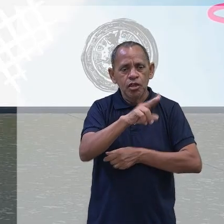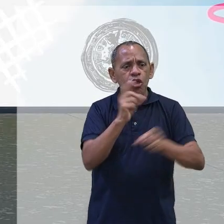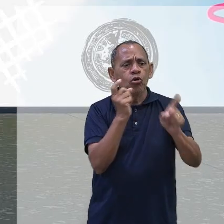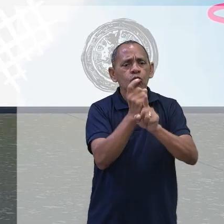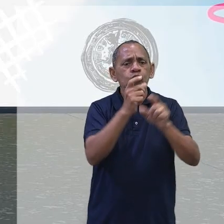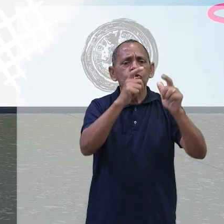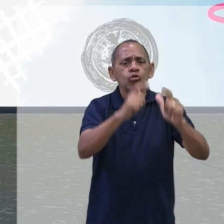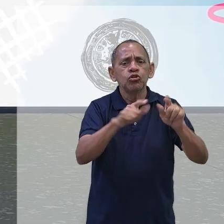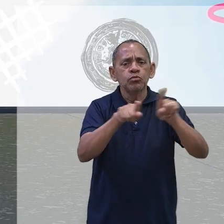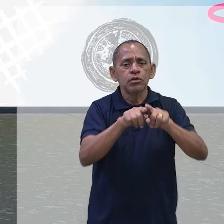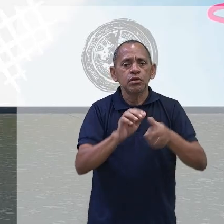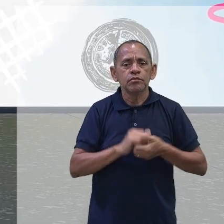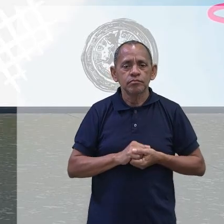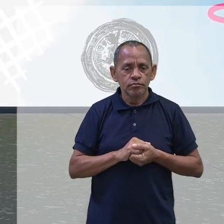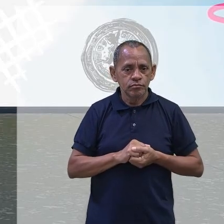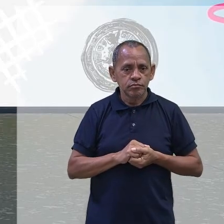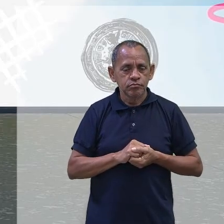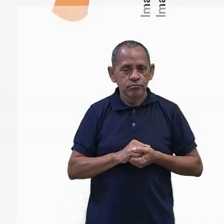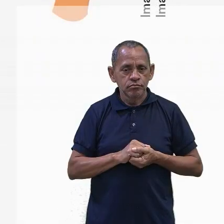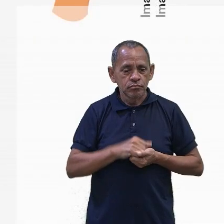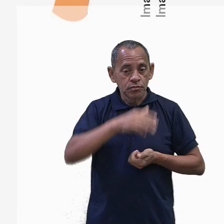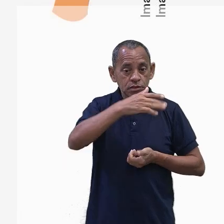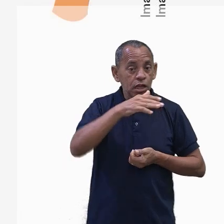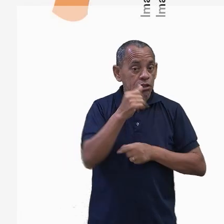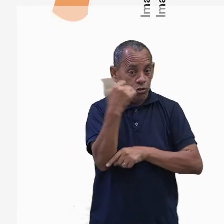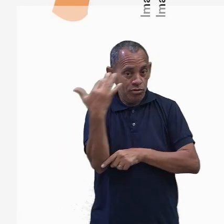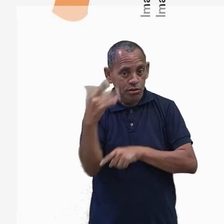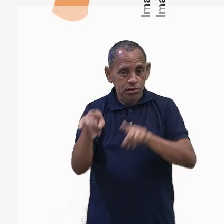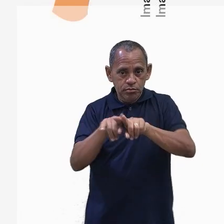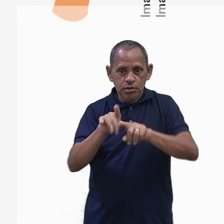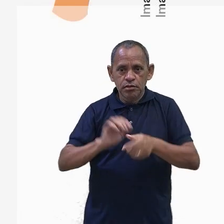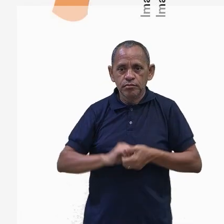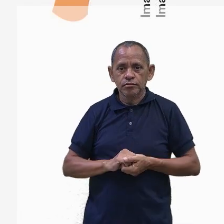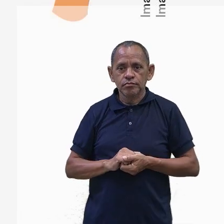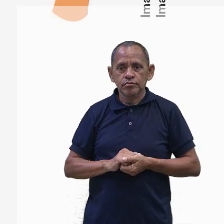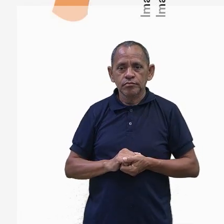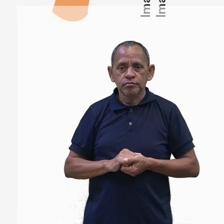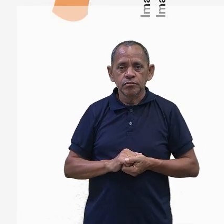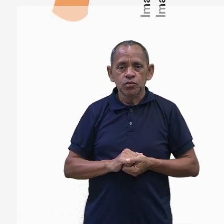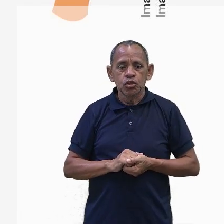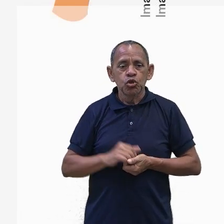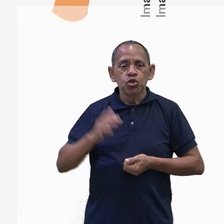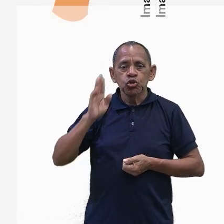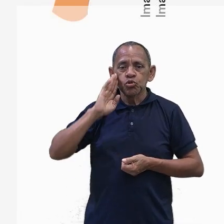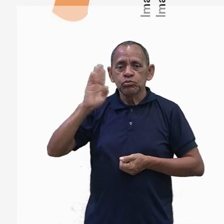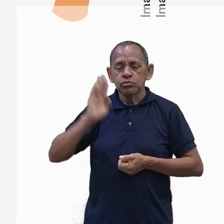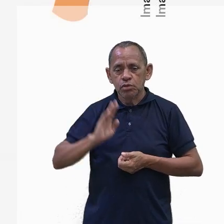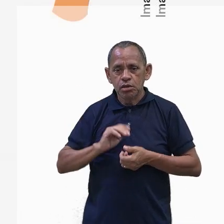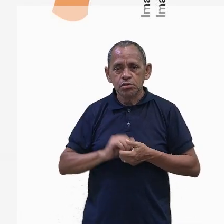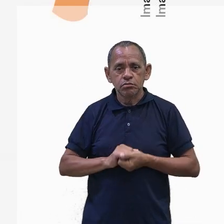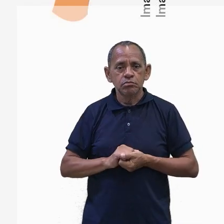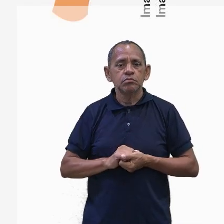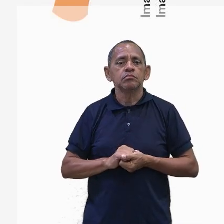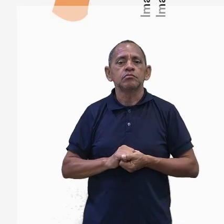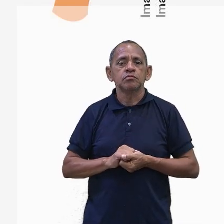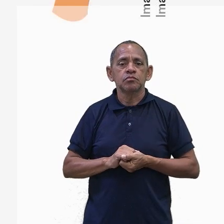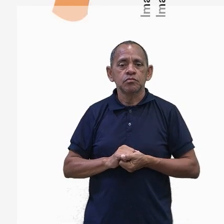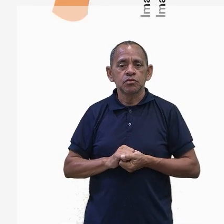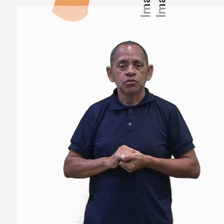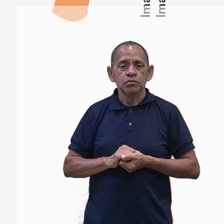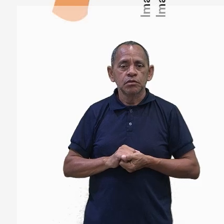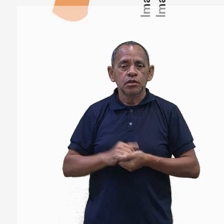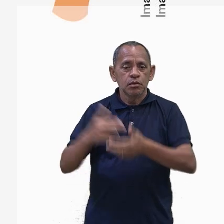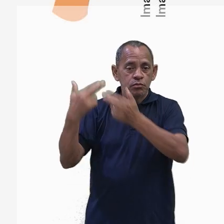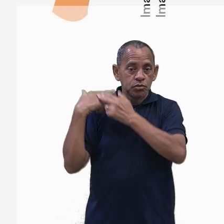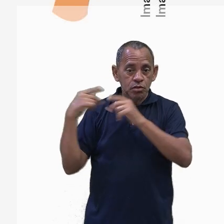os primeiros filósofos da natureza. Vamos ver? Vamos lá, olha só. Os principais nomes aí desse período, vocês estão vendo